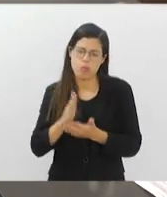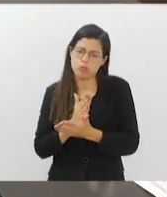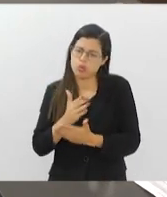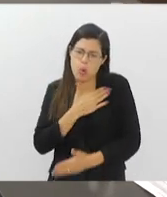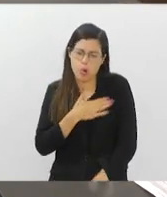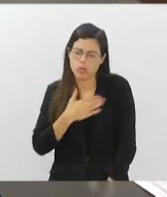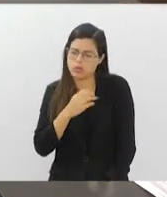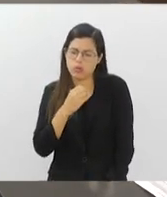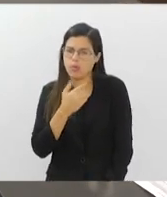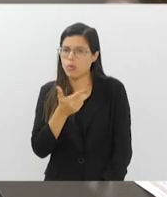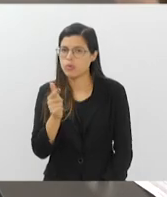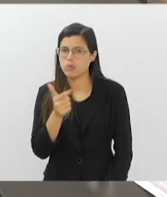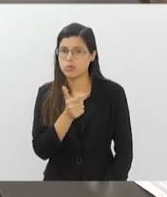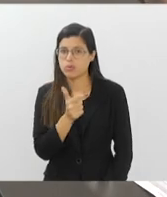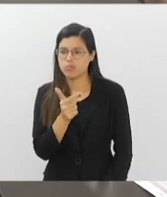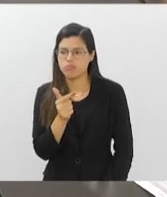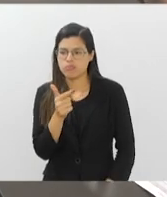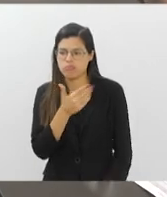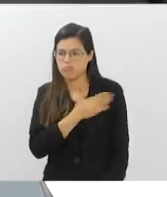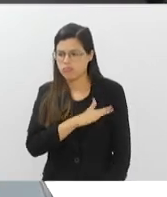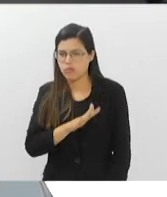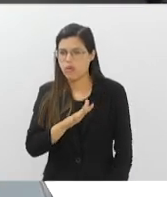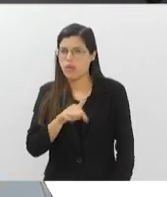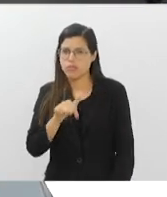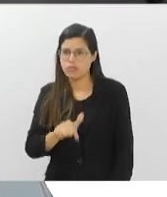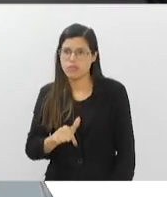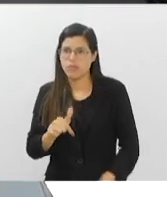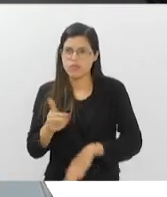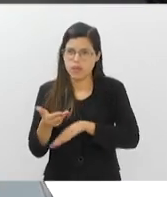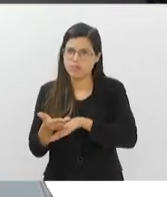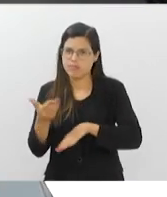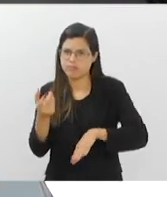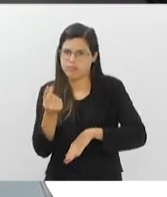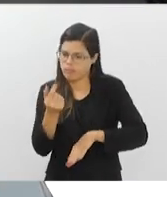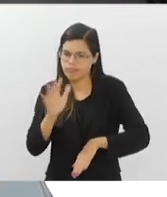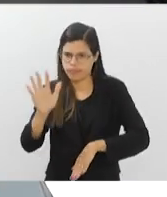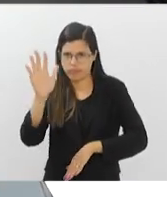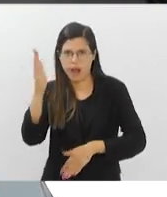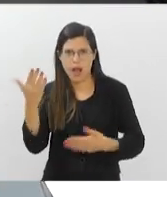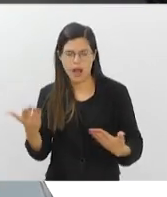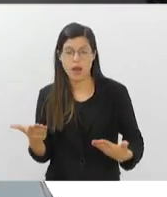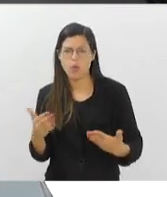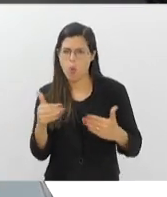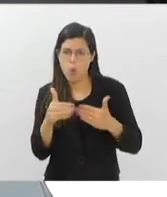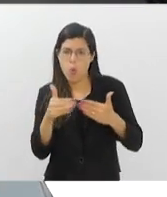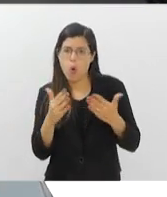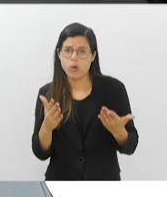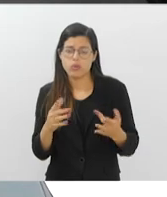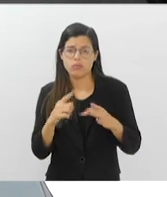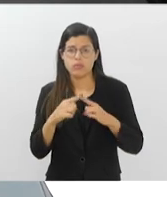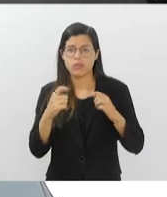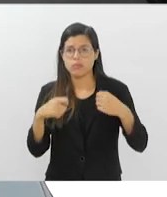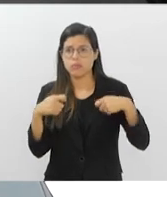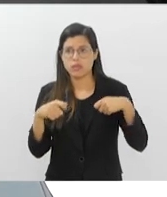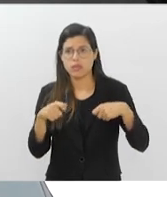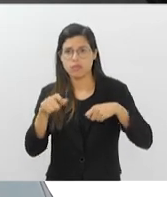Está completamente fora de questão por uma razão econômica. Claro que eu concordo. Então, tem que ter os critérios